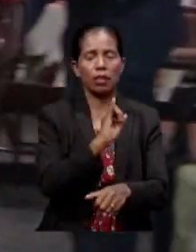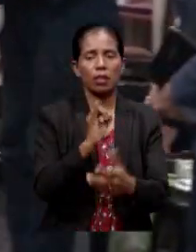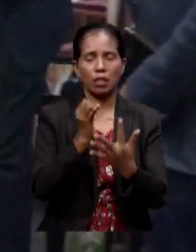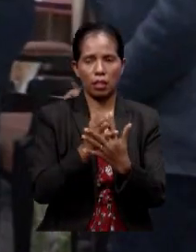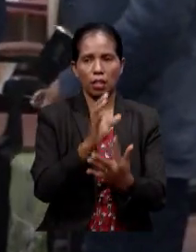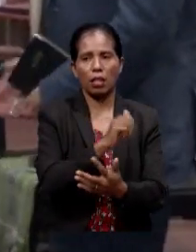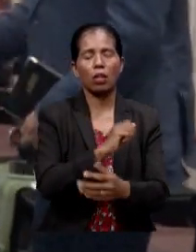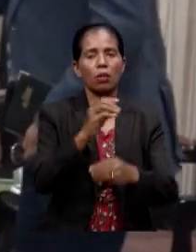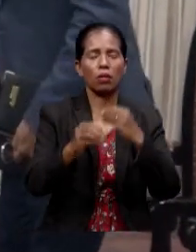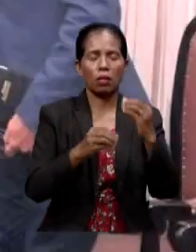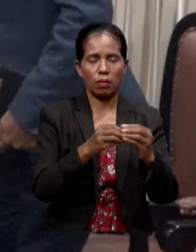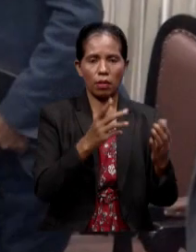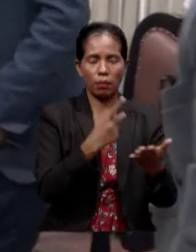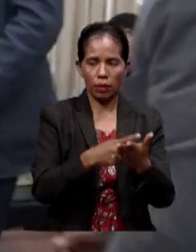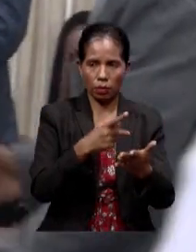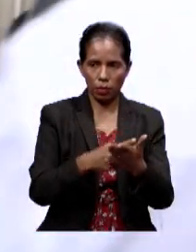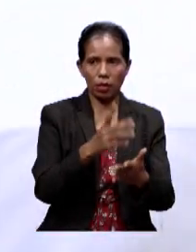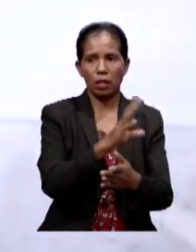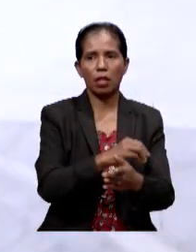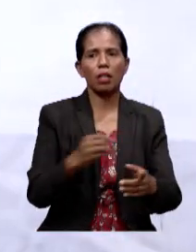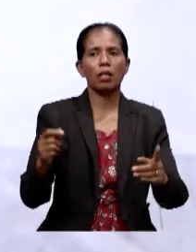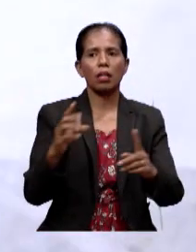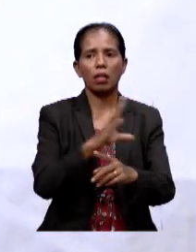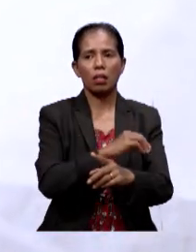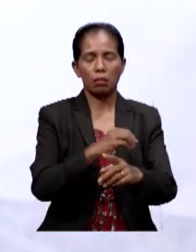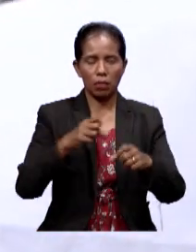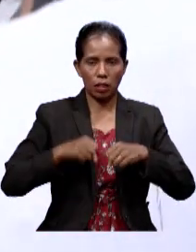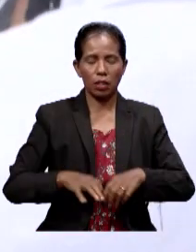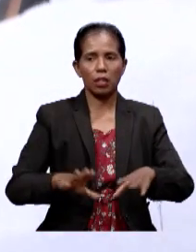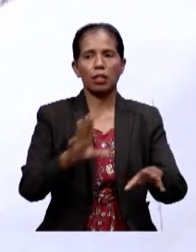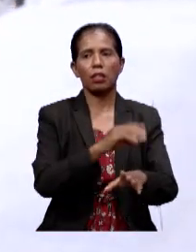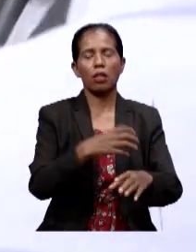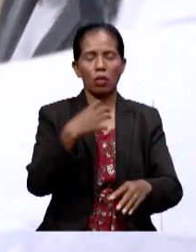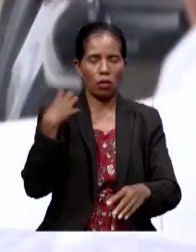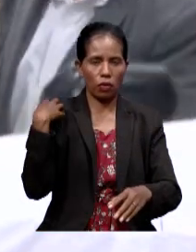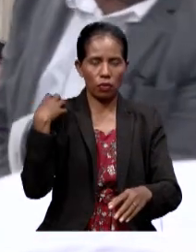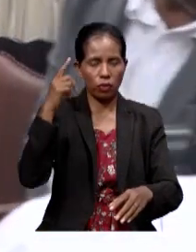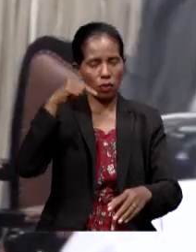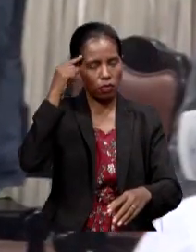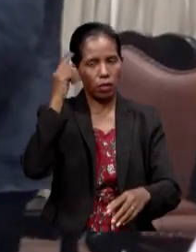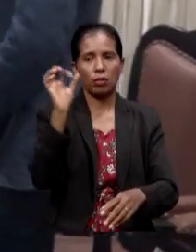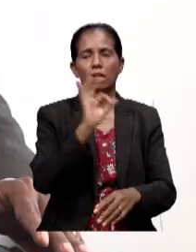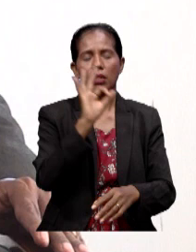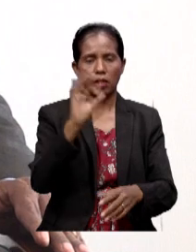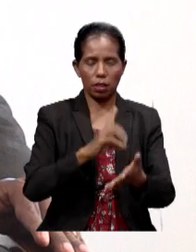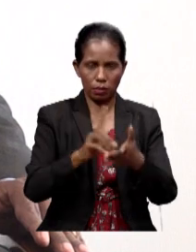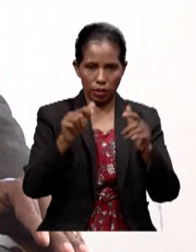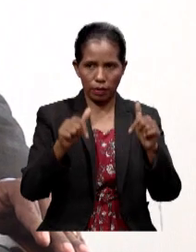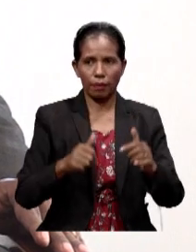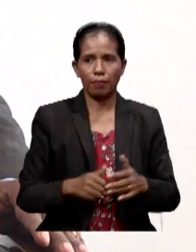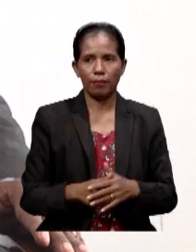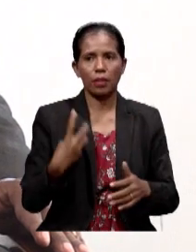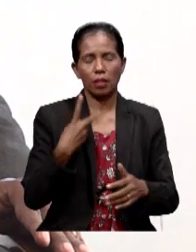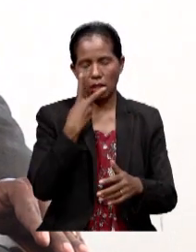Armindo, com a proposta de investimento Bahia Área Tassinian e a Palácio Governo sexta semana ne. Tenía condições